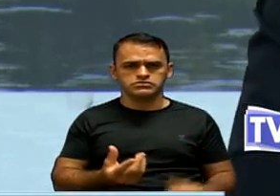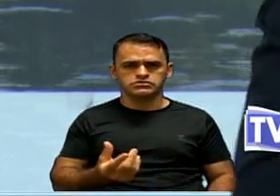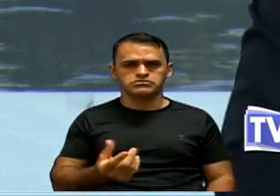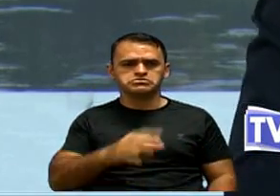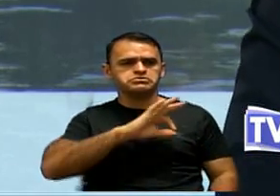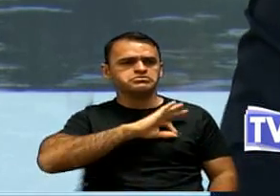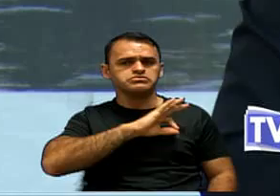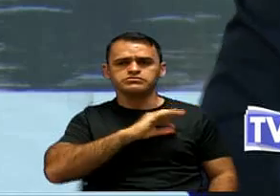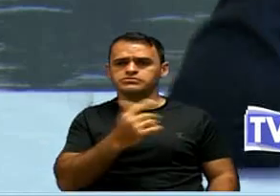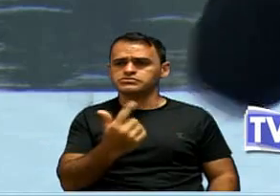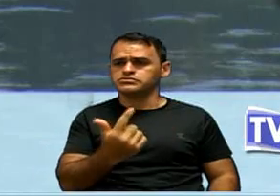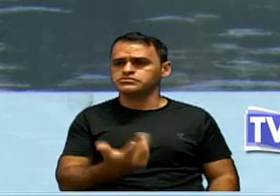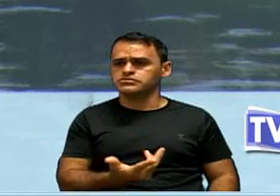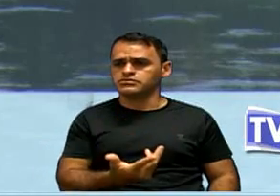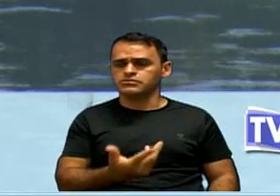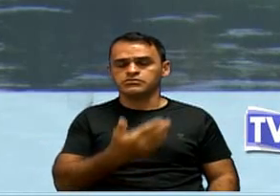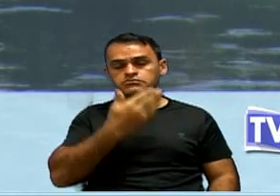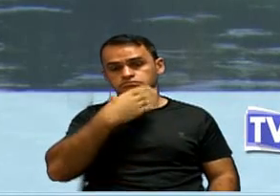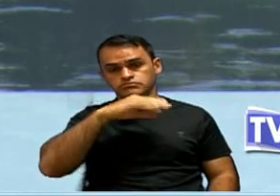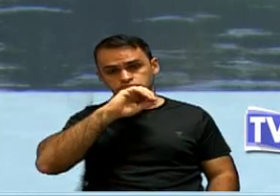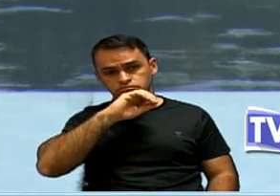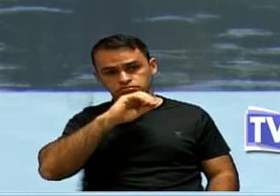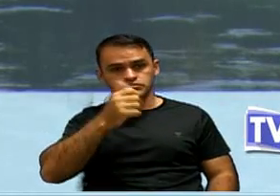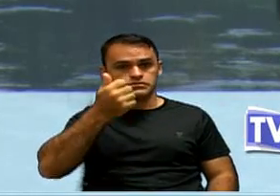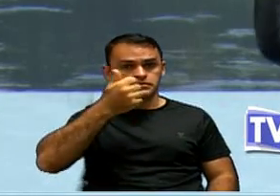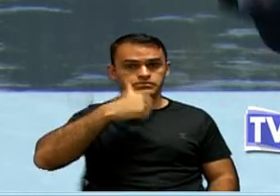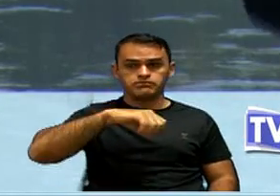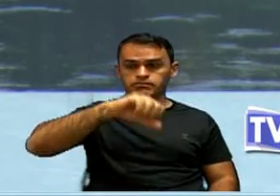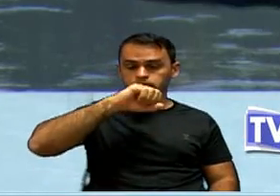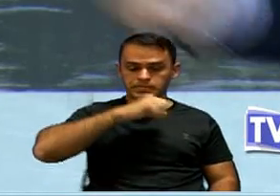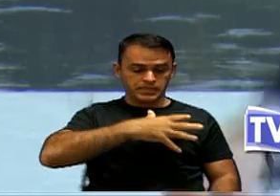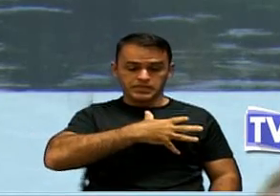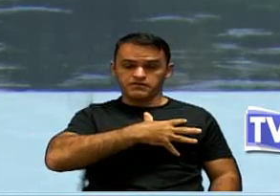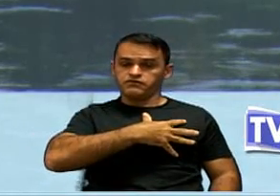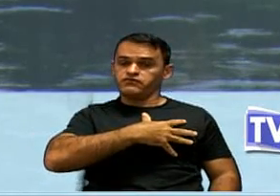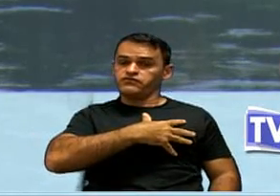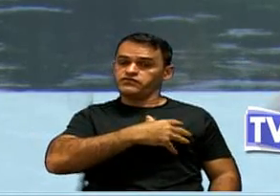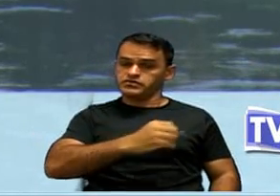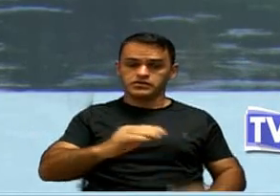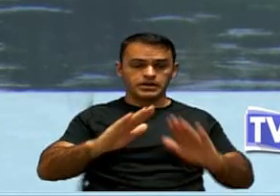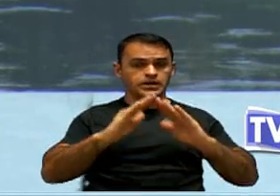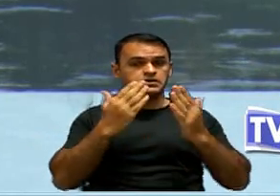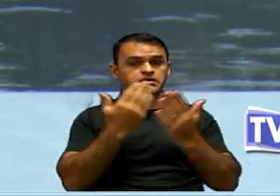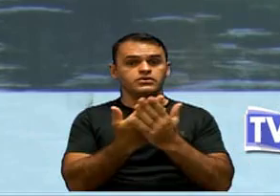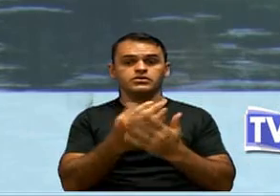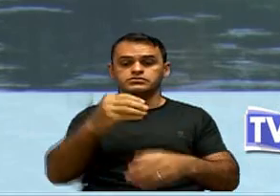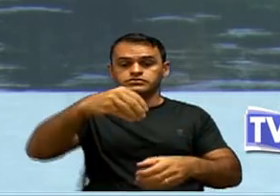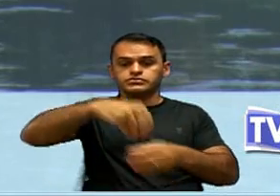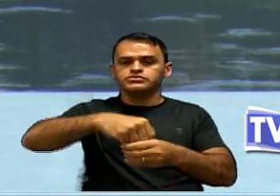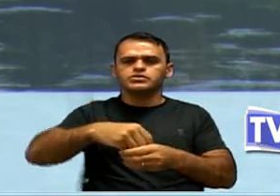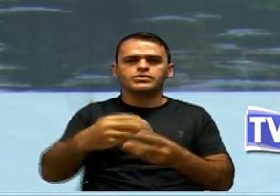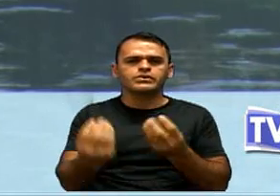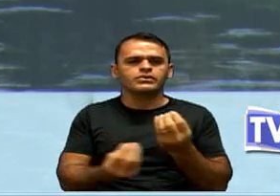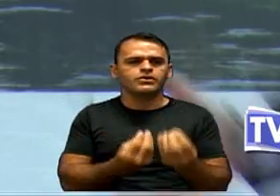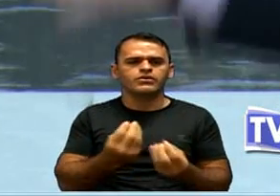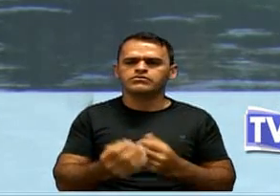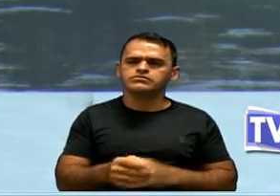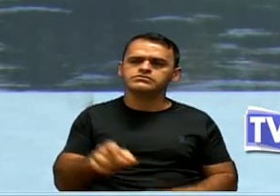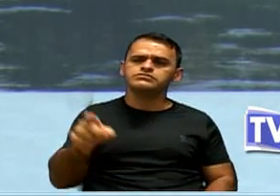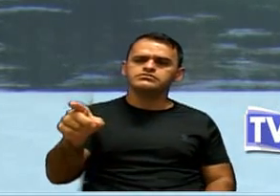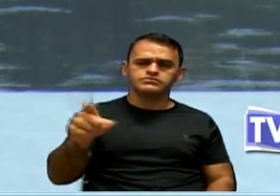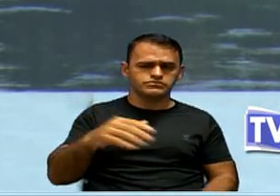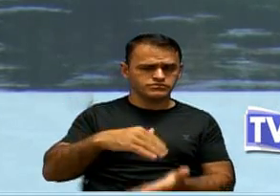qual segurança, doutor Hélio Brasileiro, que um pai ou uma mãe que deixa o seu filho na escola tem, vereador Edine, que foi secretário de